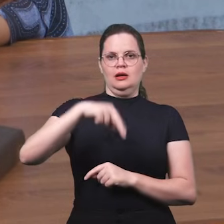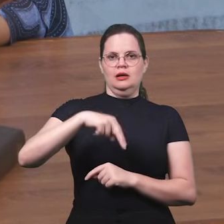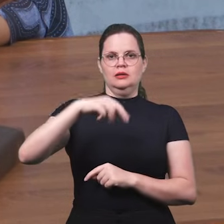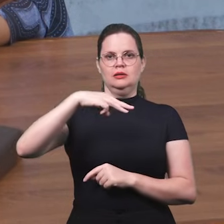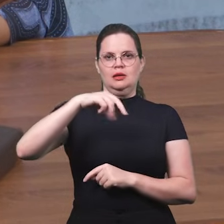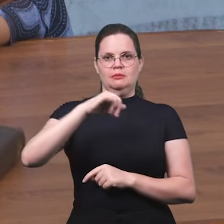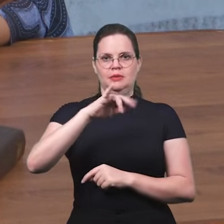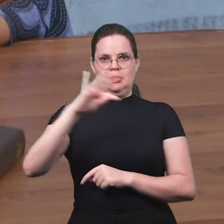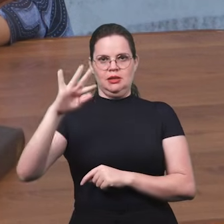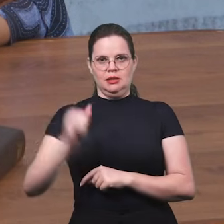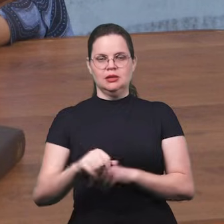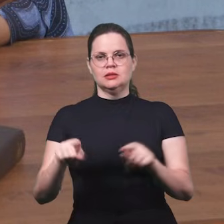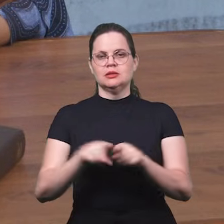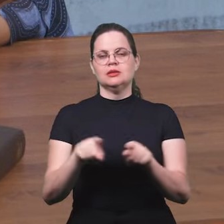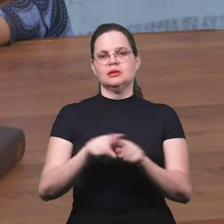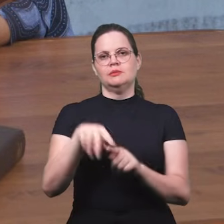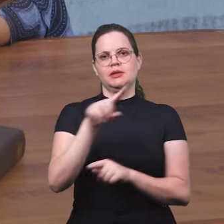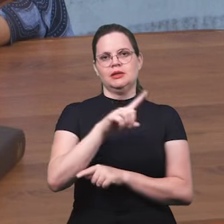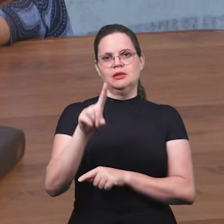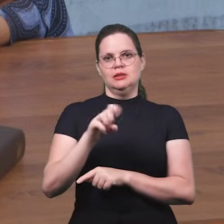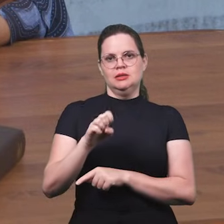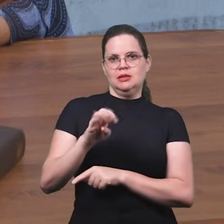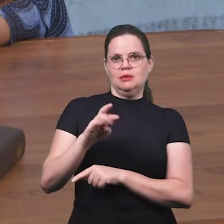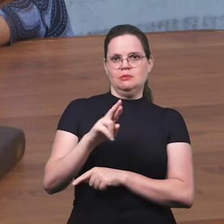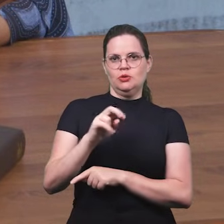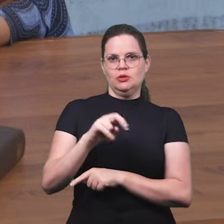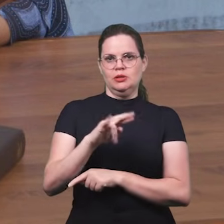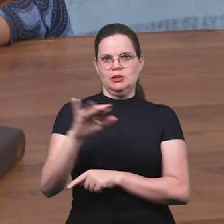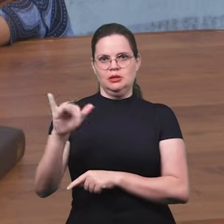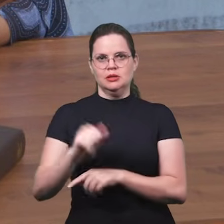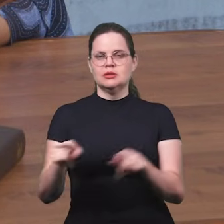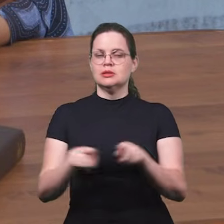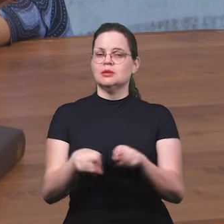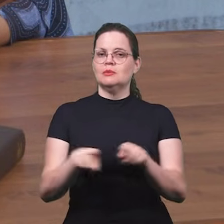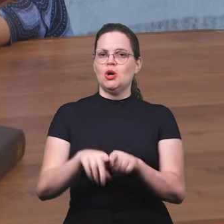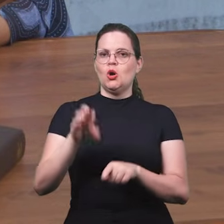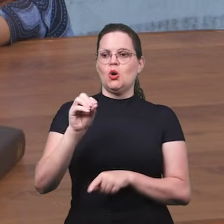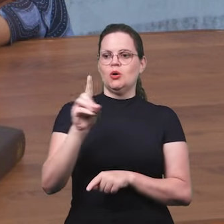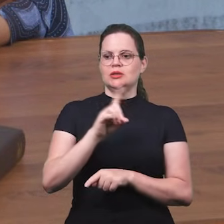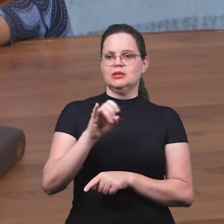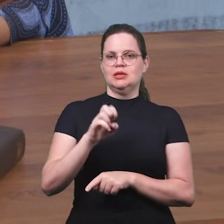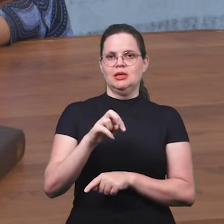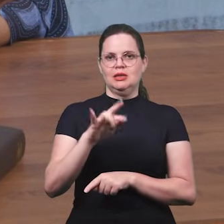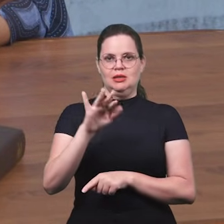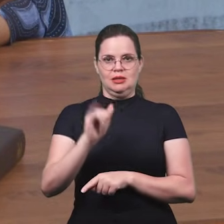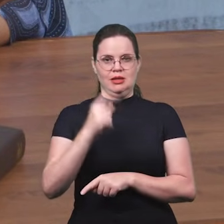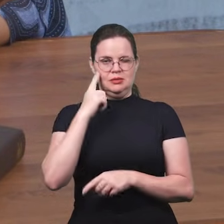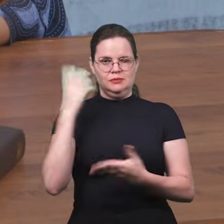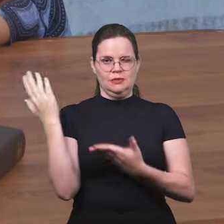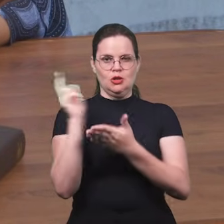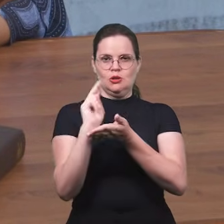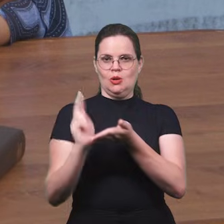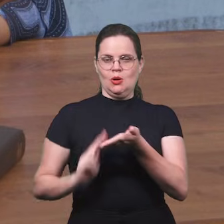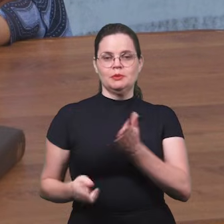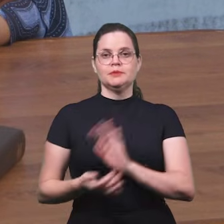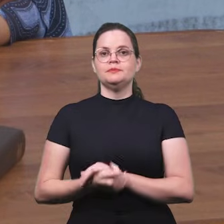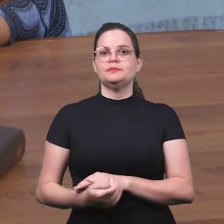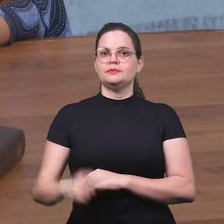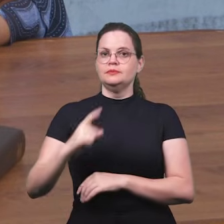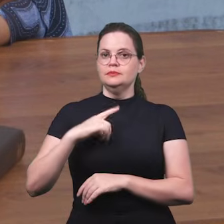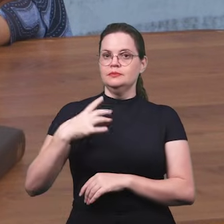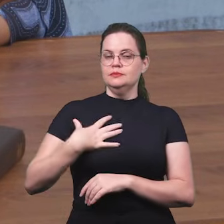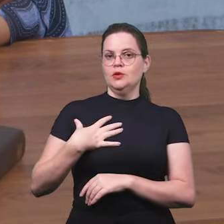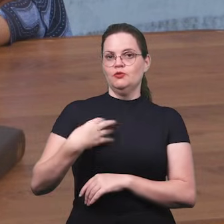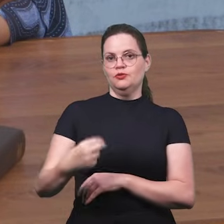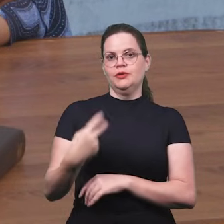Izaritas, para os Hebronitas, para os Ozielitas. E Sebuel, filho de